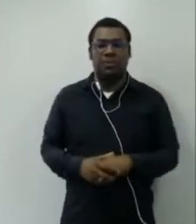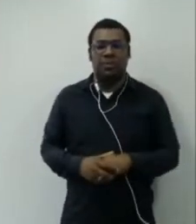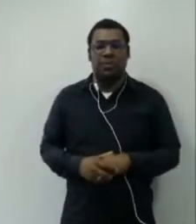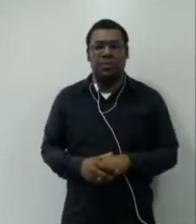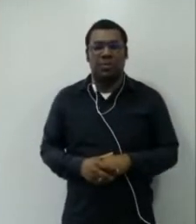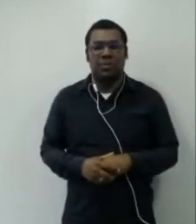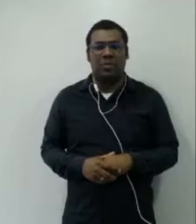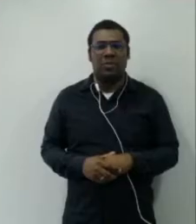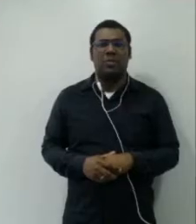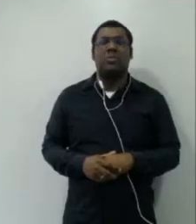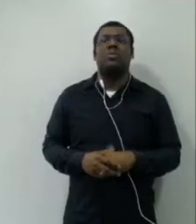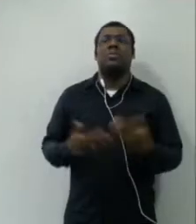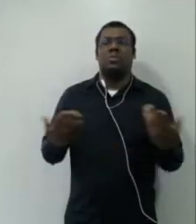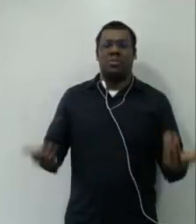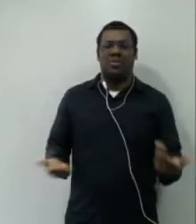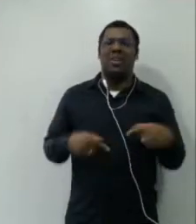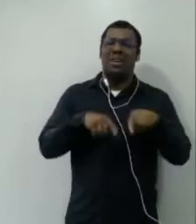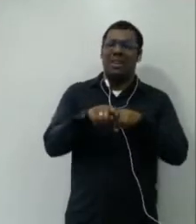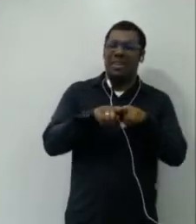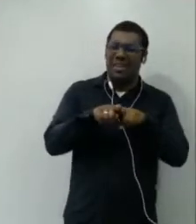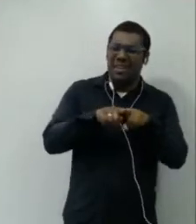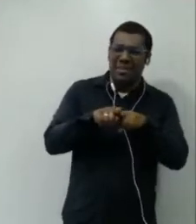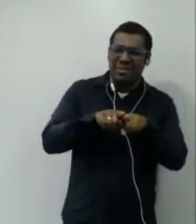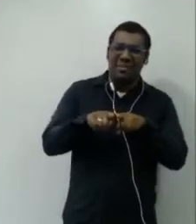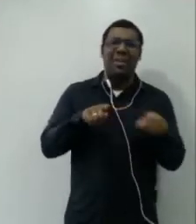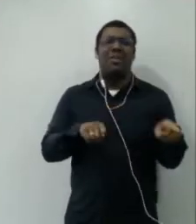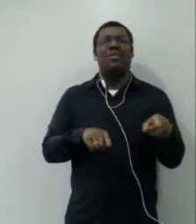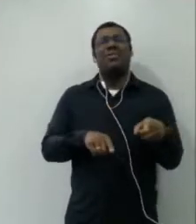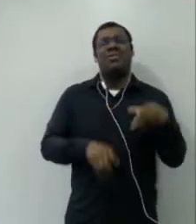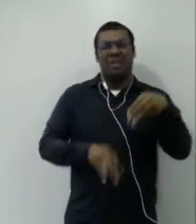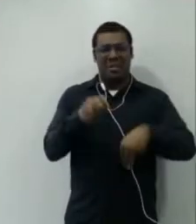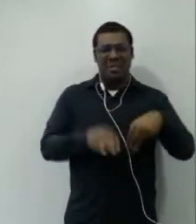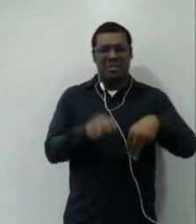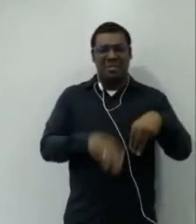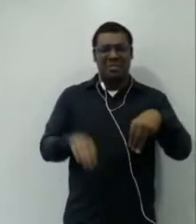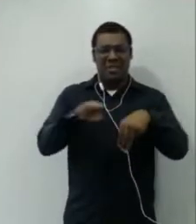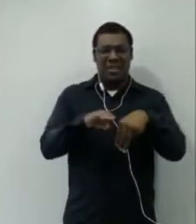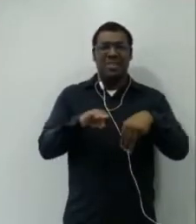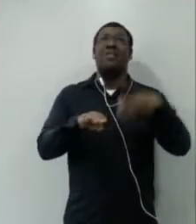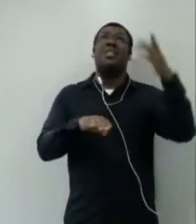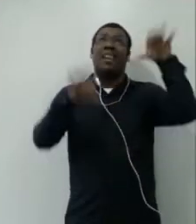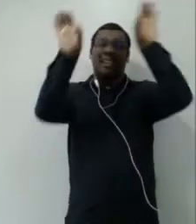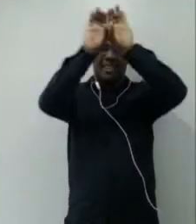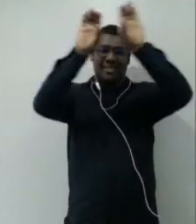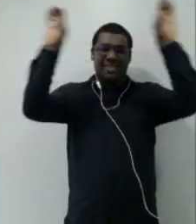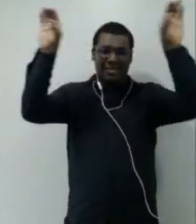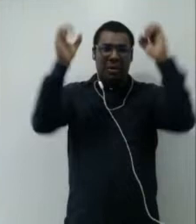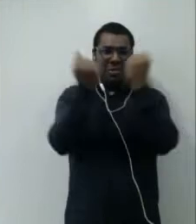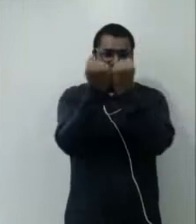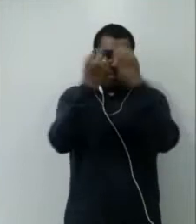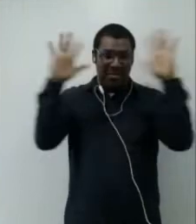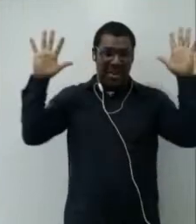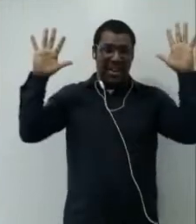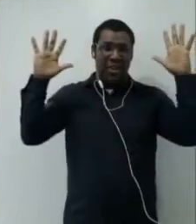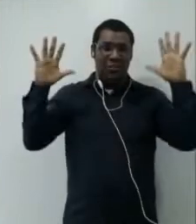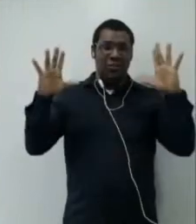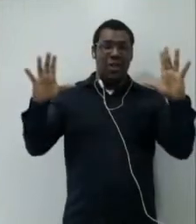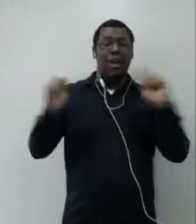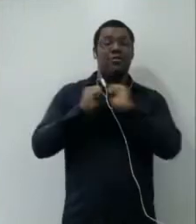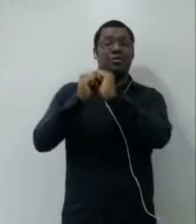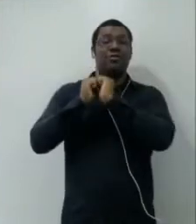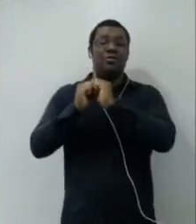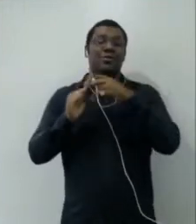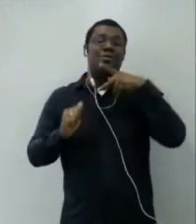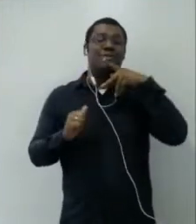fé. Vai brilhar no céu, ao lado do Pai, vendo o sucesso de sua bela